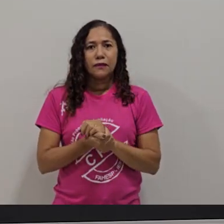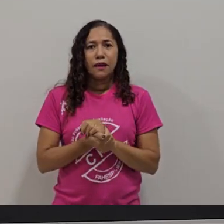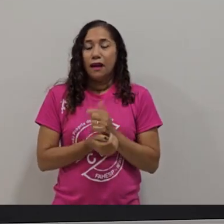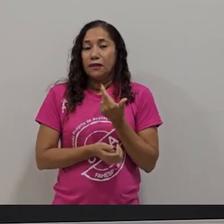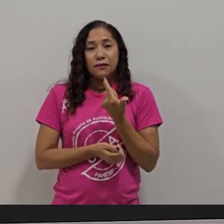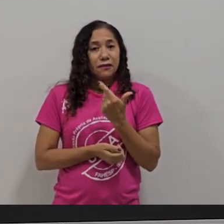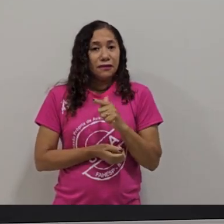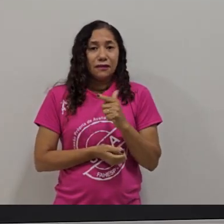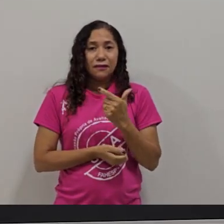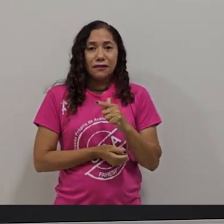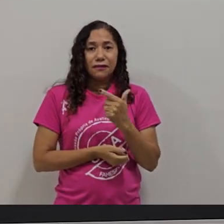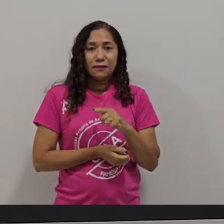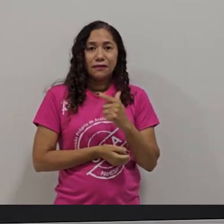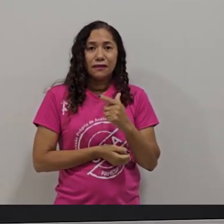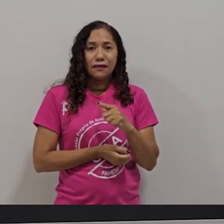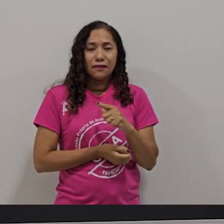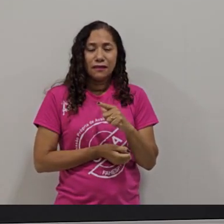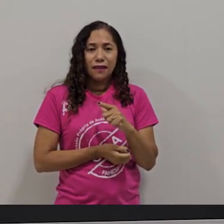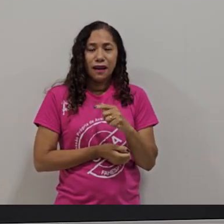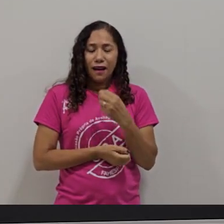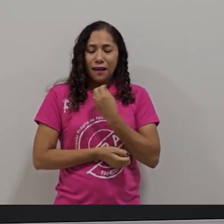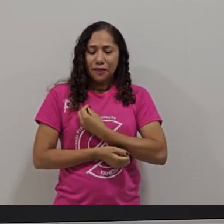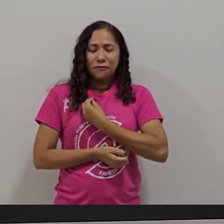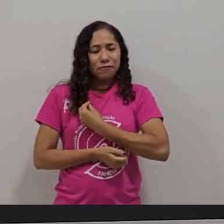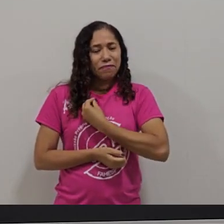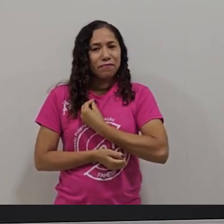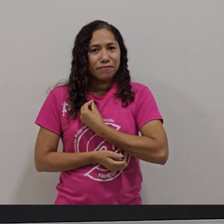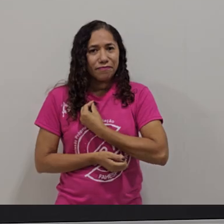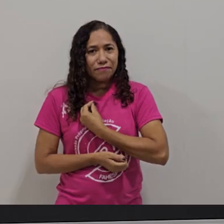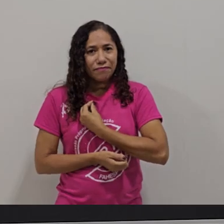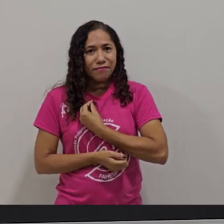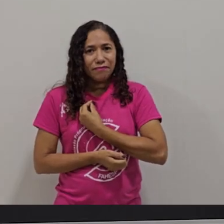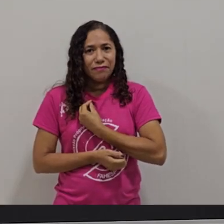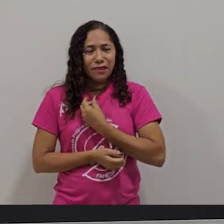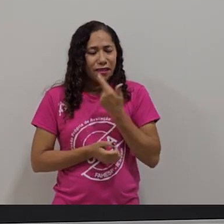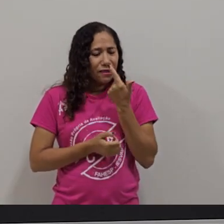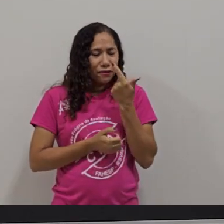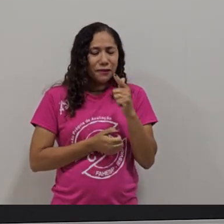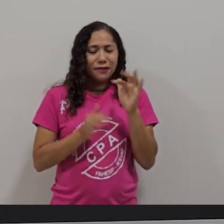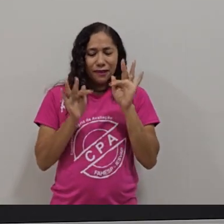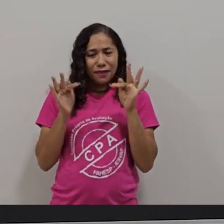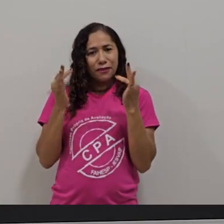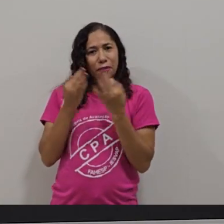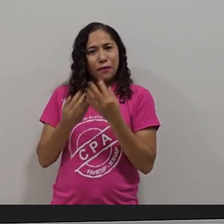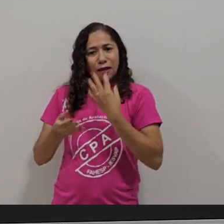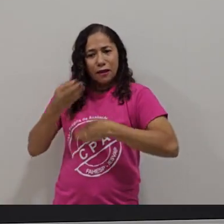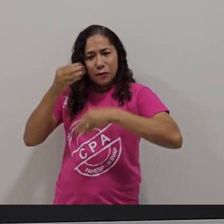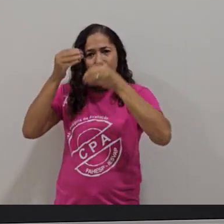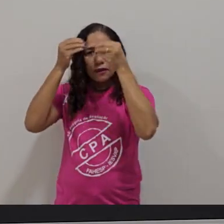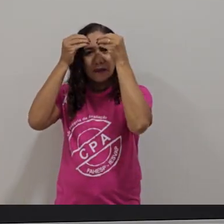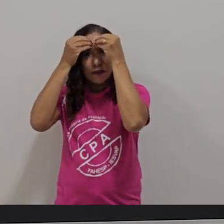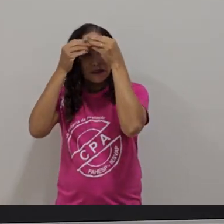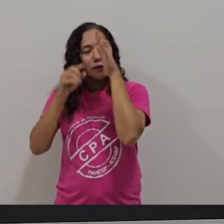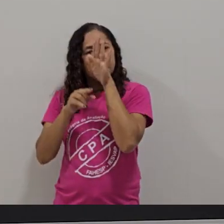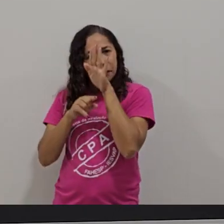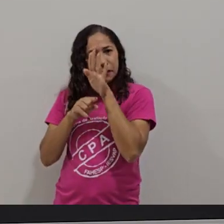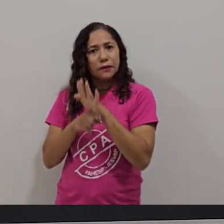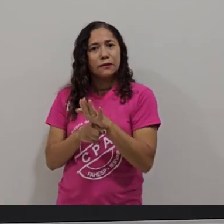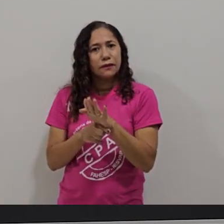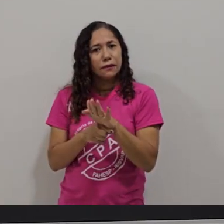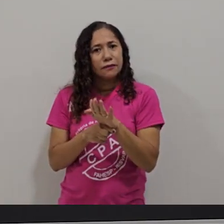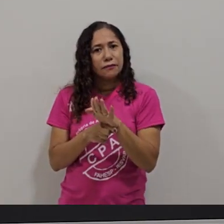ela não era ouvida, ela não conseguia que a família compreendesse o que